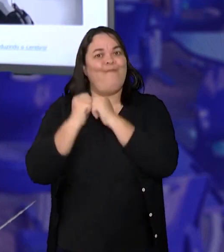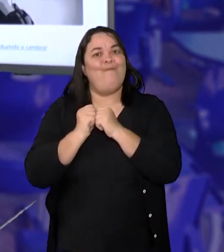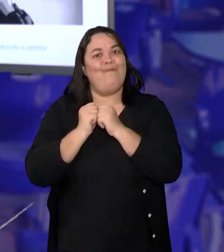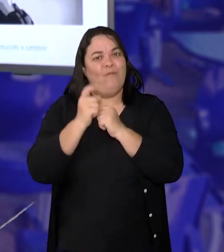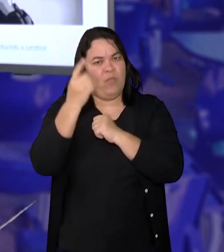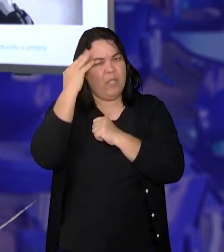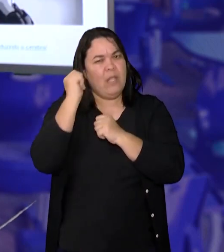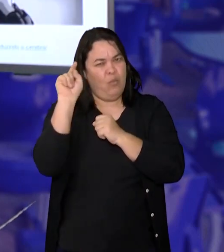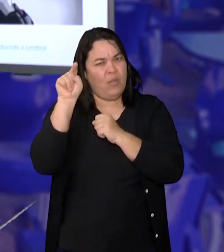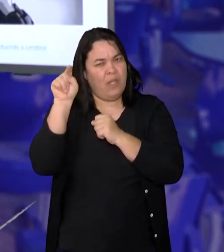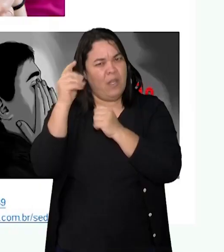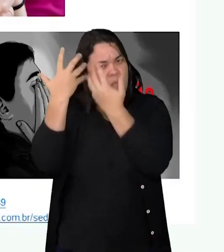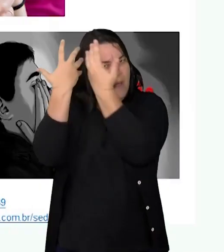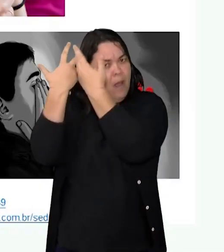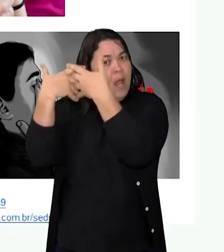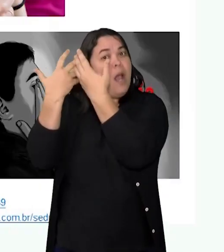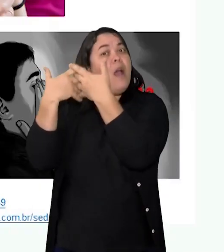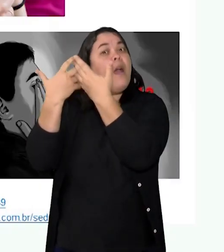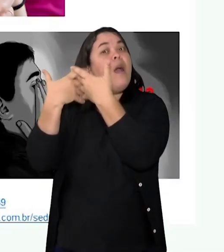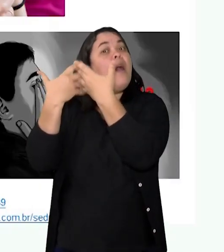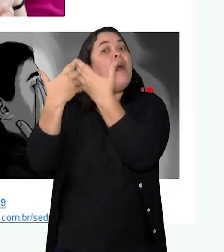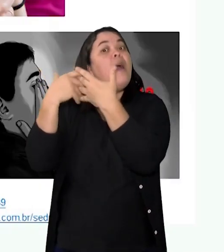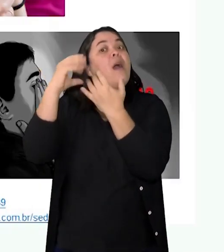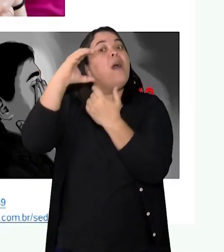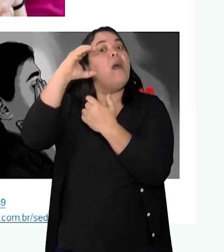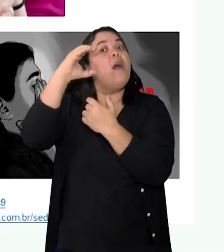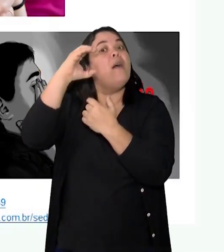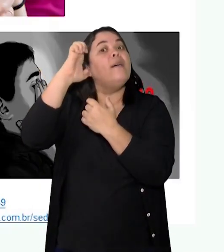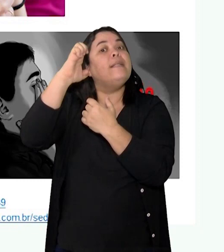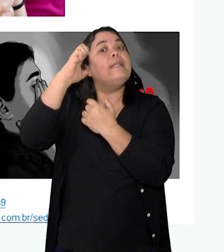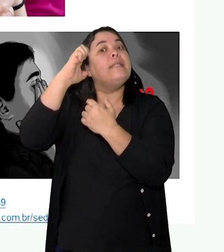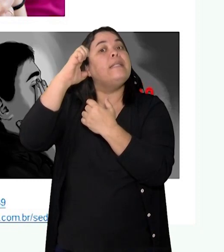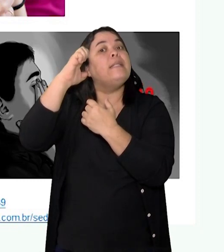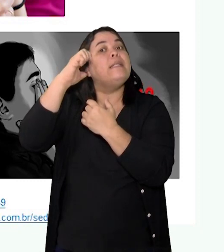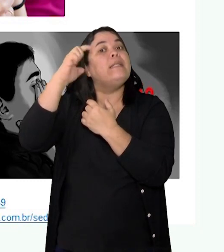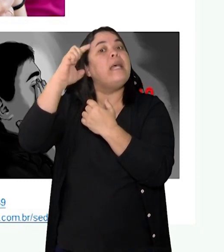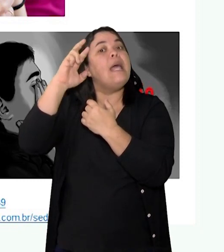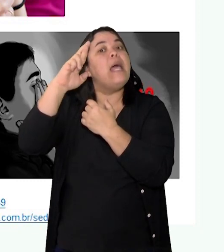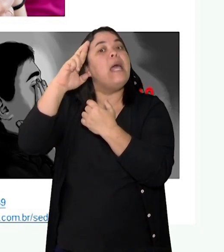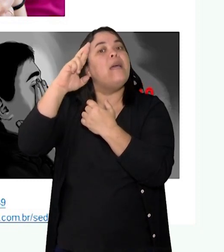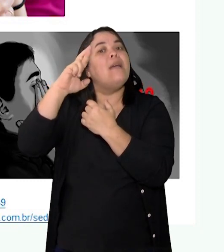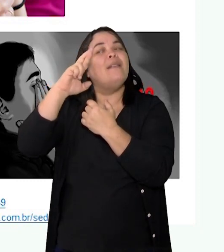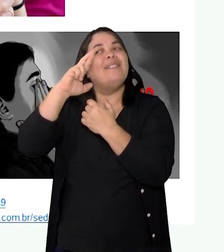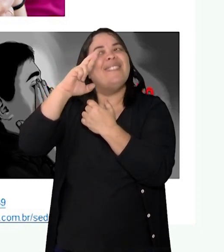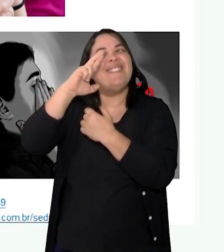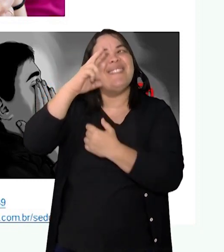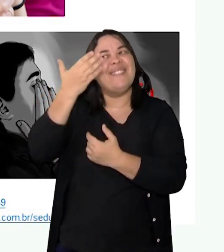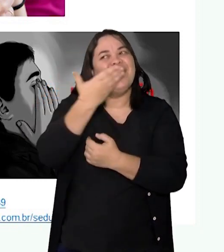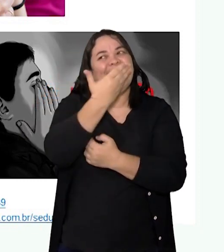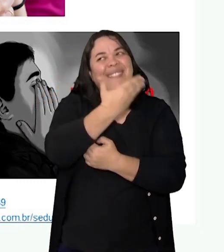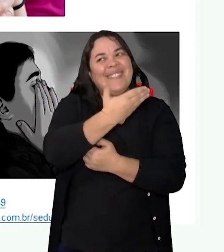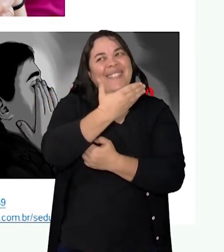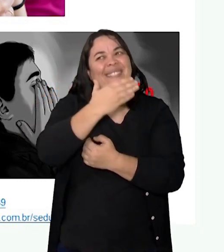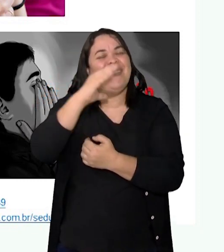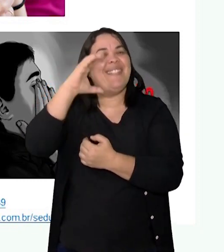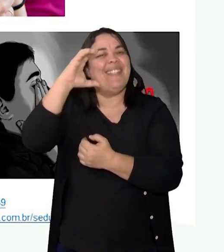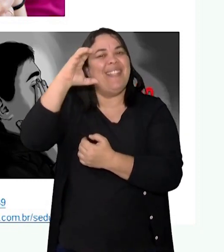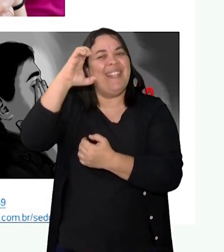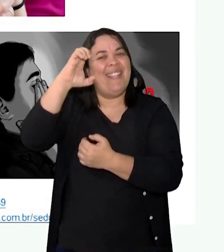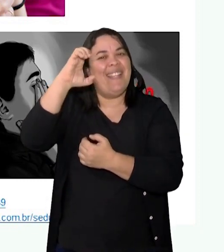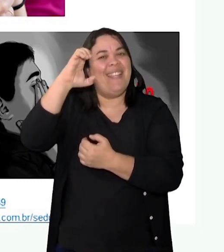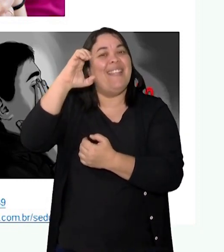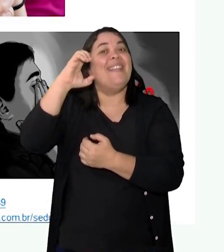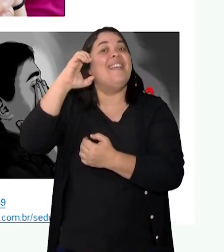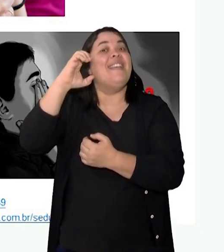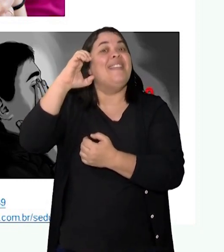vocês saibam que órgão é esse, né? O nome dele é cérebro, tá certo? Então, ó, não é cérebro não é com L não,